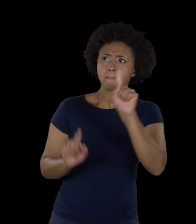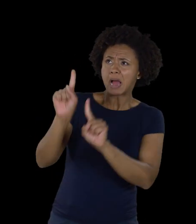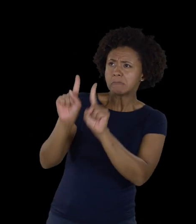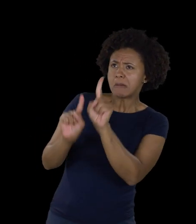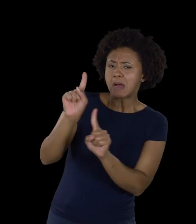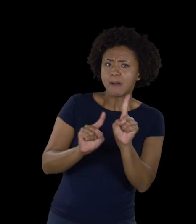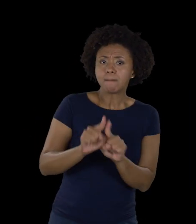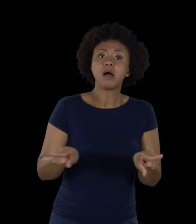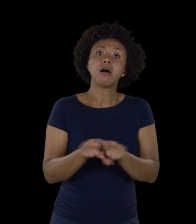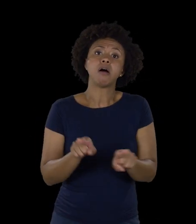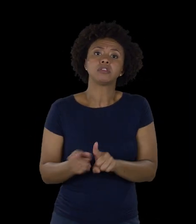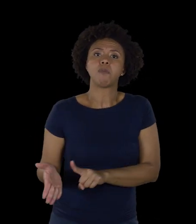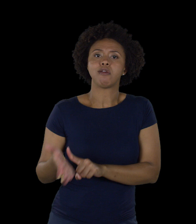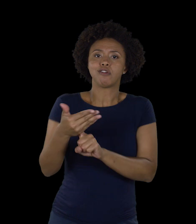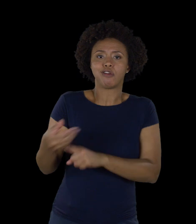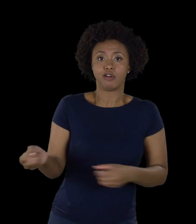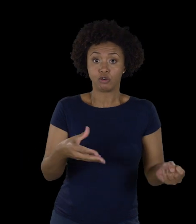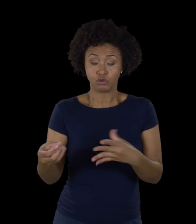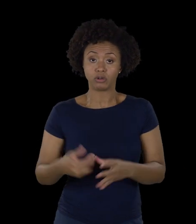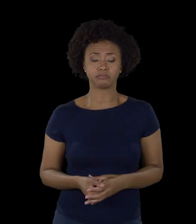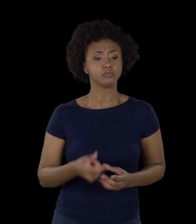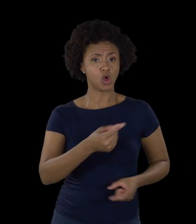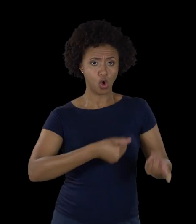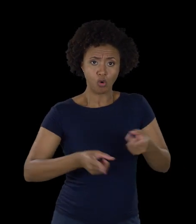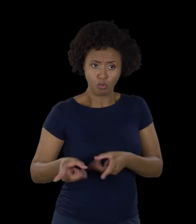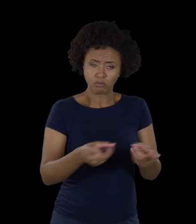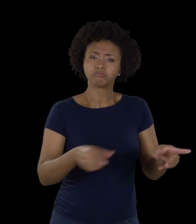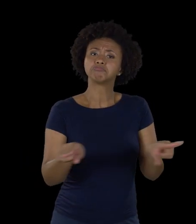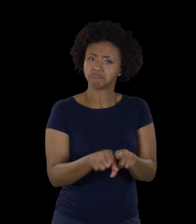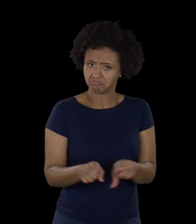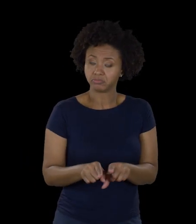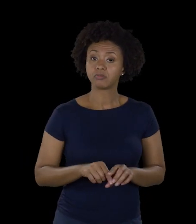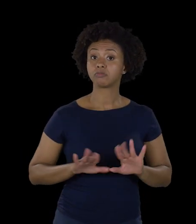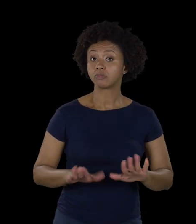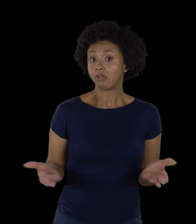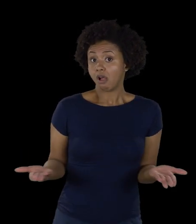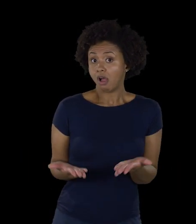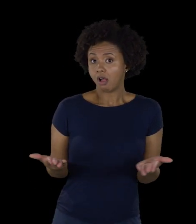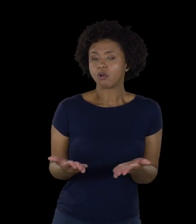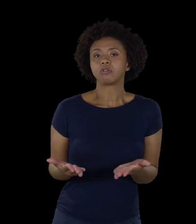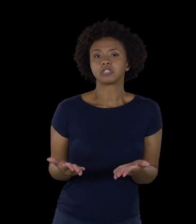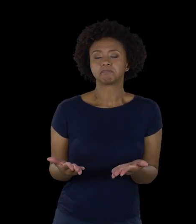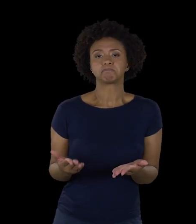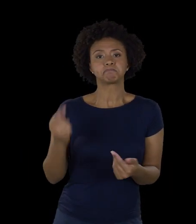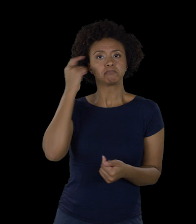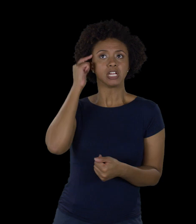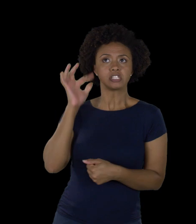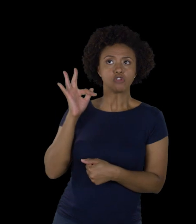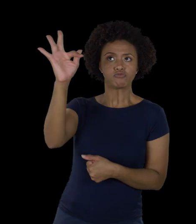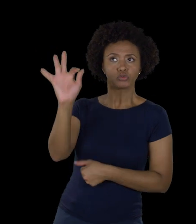novas tecnologias. O comércio é a mesma coisa. Precisamos, então, de ter uma nova visão de futuro e